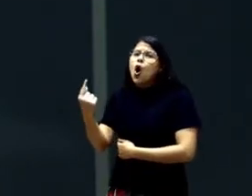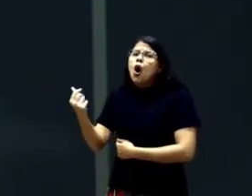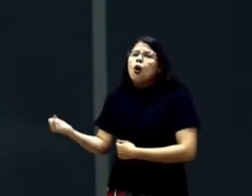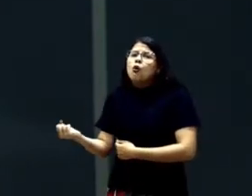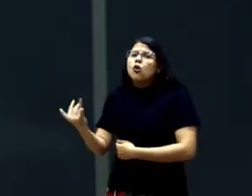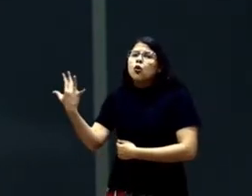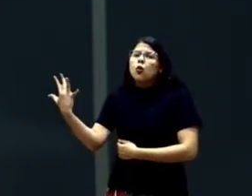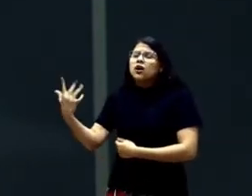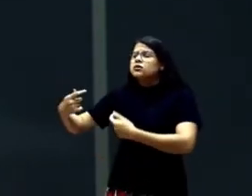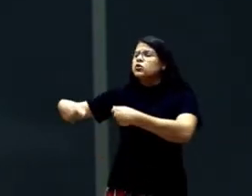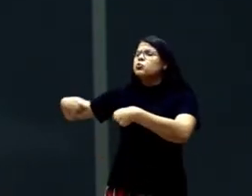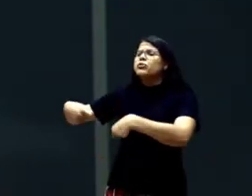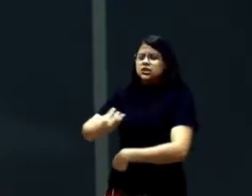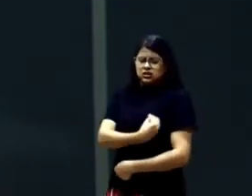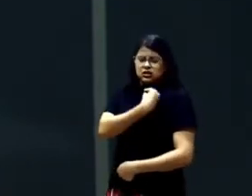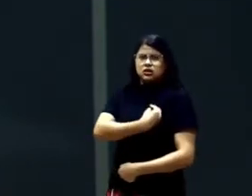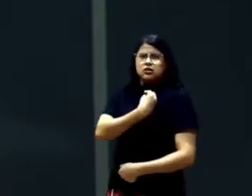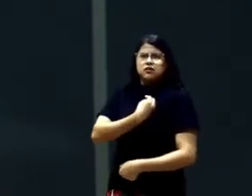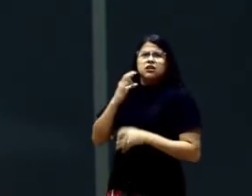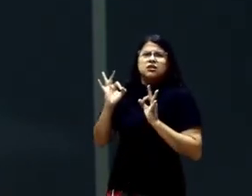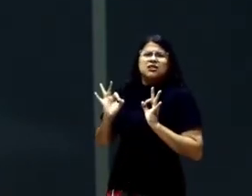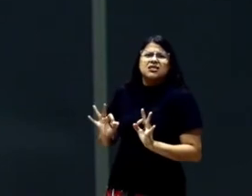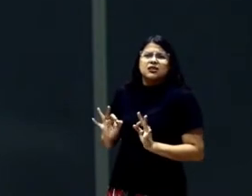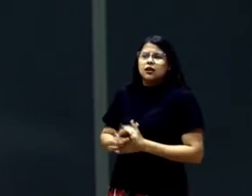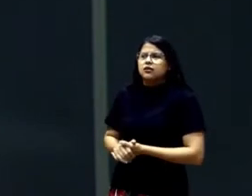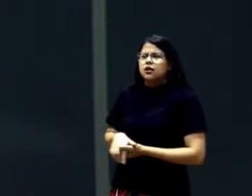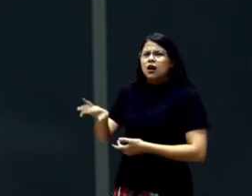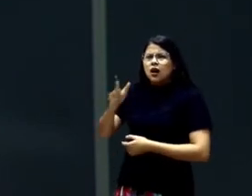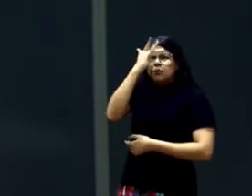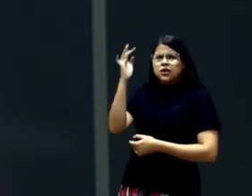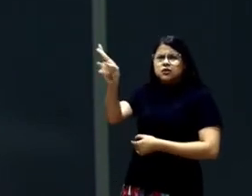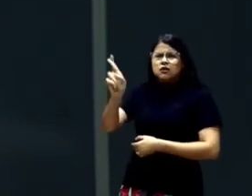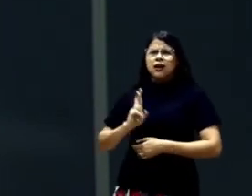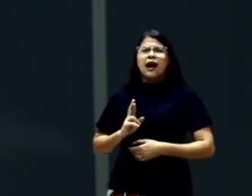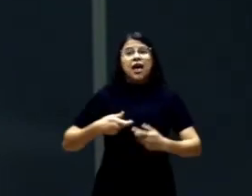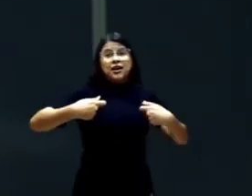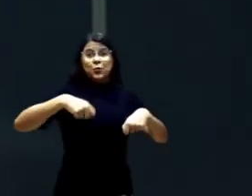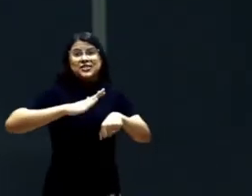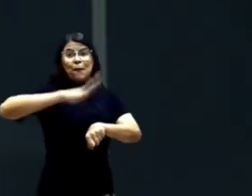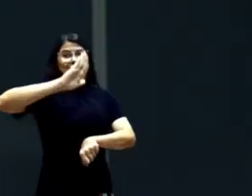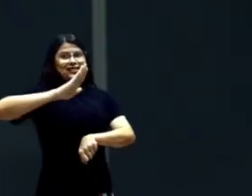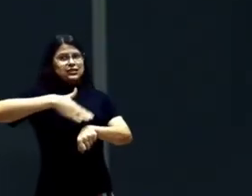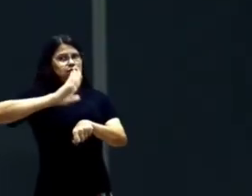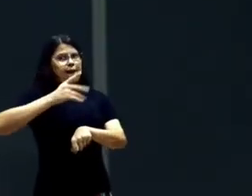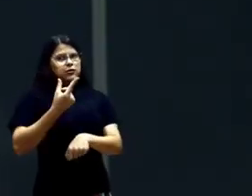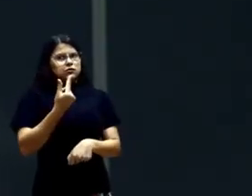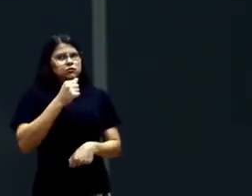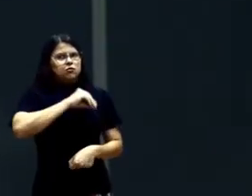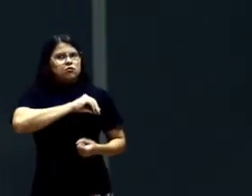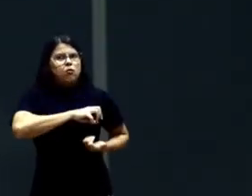talvez ele diga: só um pouquinho mais. Nós somos assim,